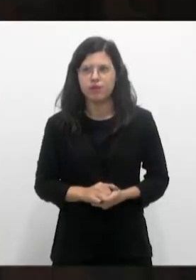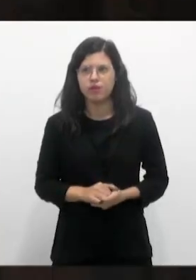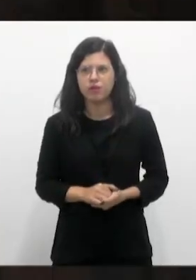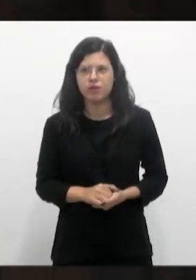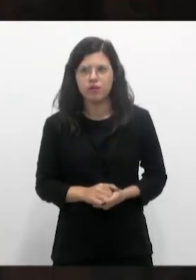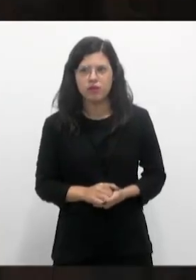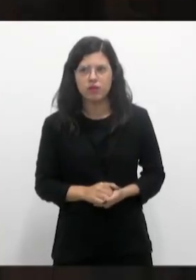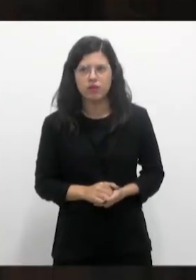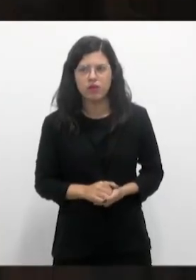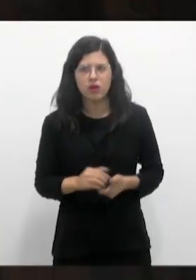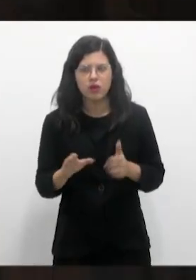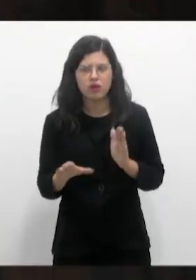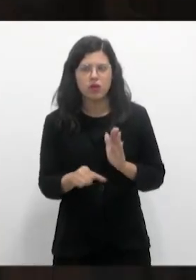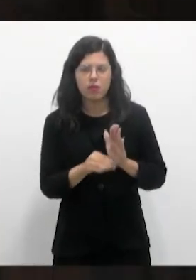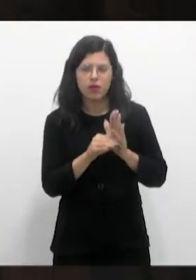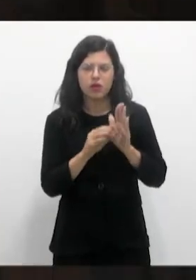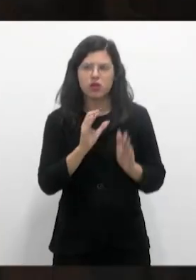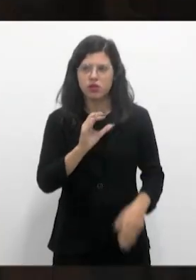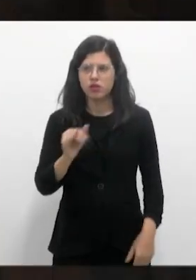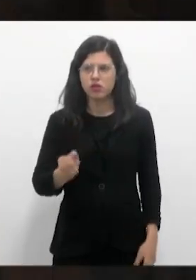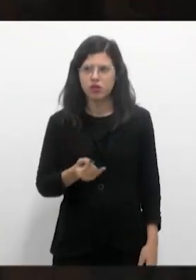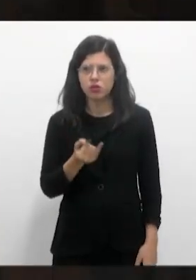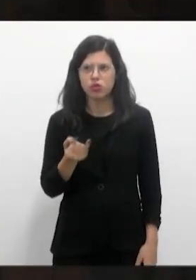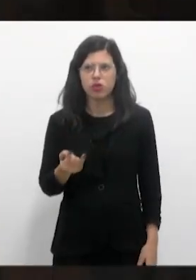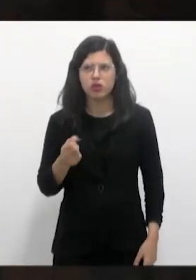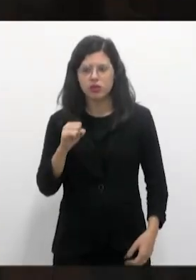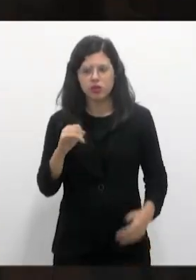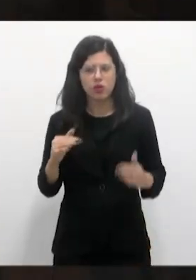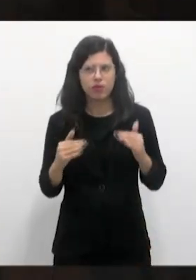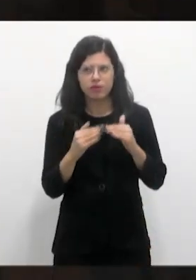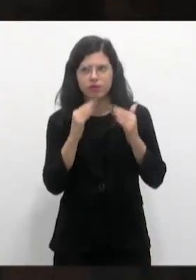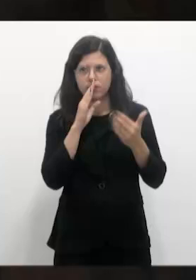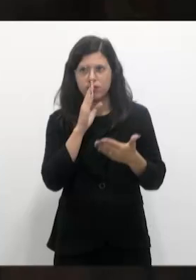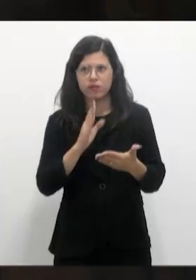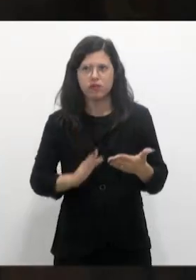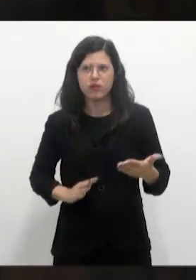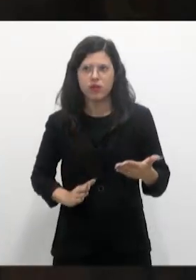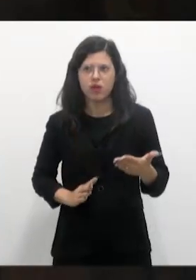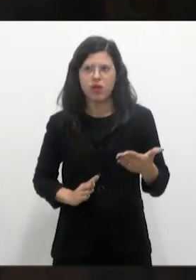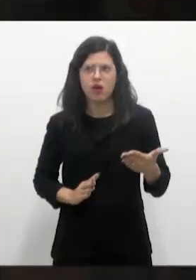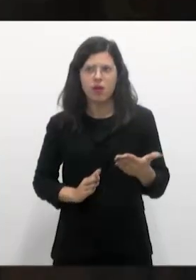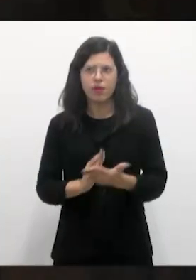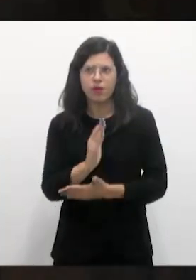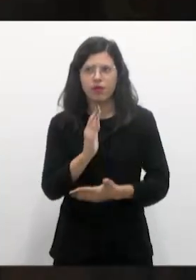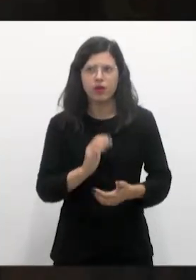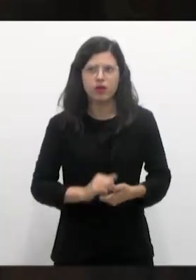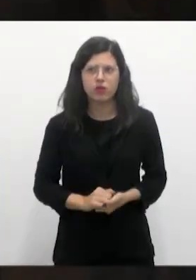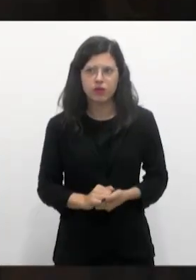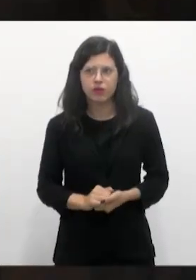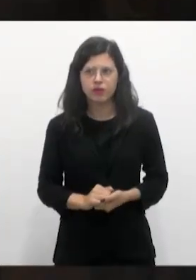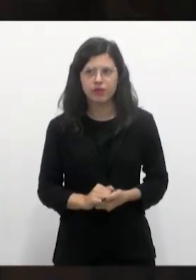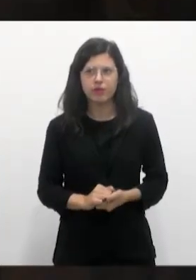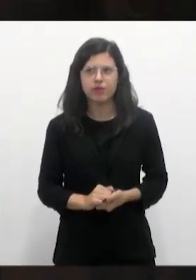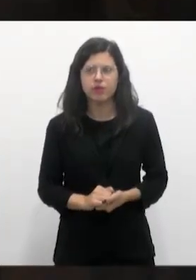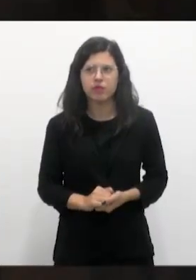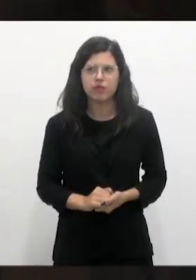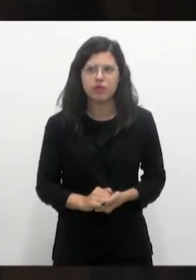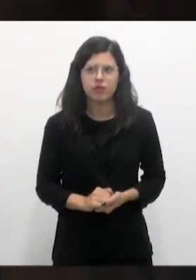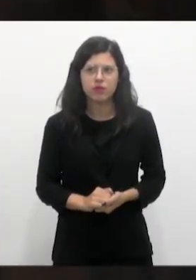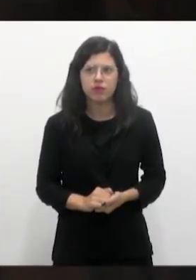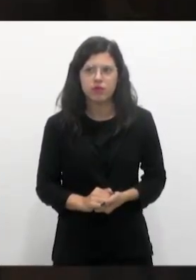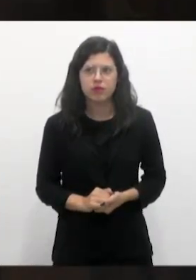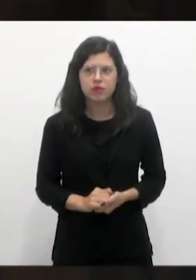Em votação, as emendas à CCJ. Os senhores que aprovam permaneçam como estão. Aprovado.